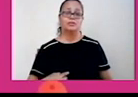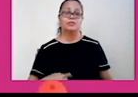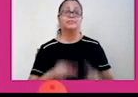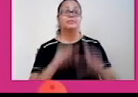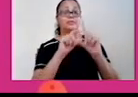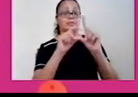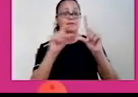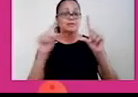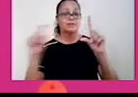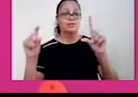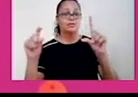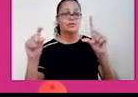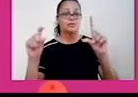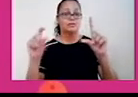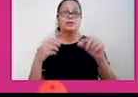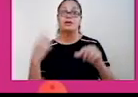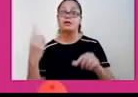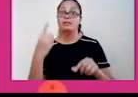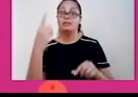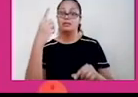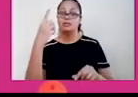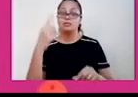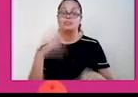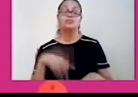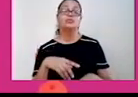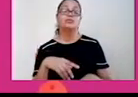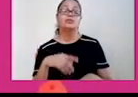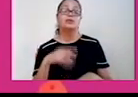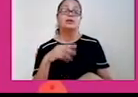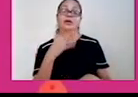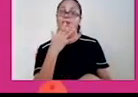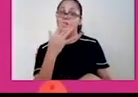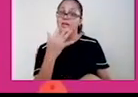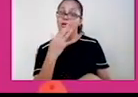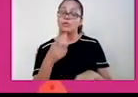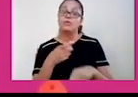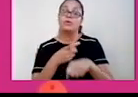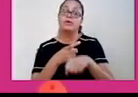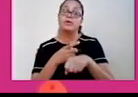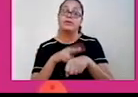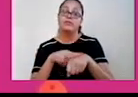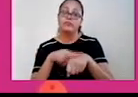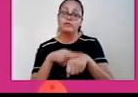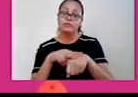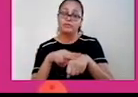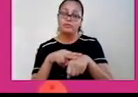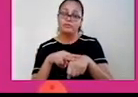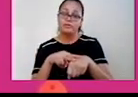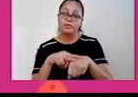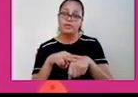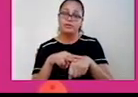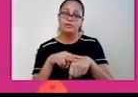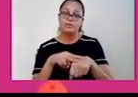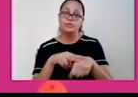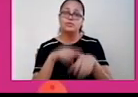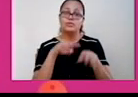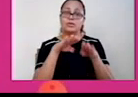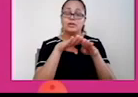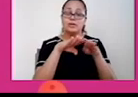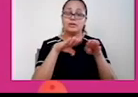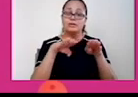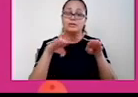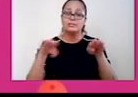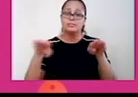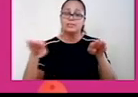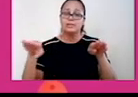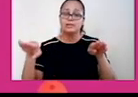temos as altitudes. Então, na cor verde, nós temos aqui as planícies, né, que são regiões aí com menos de 200